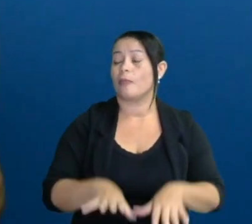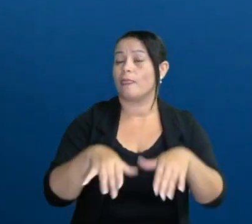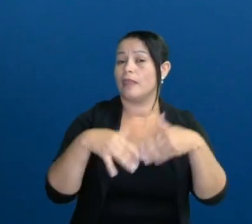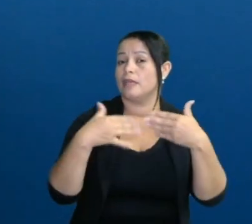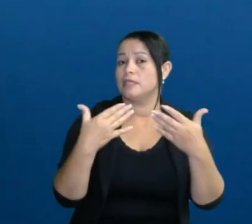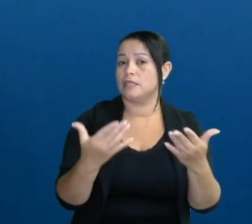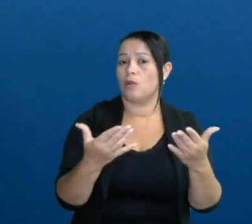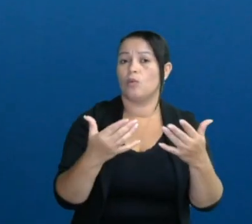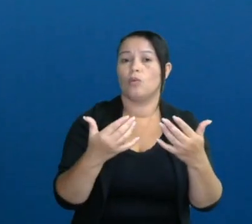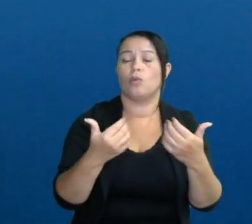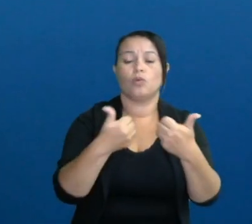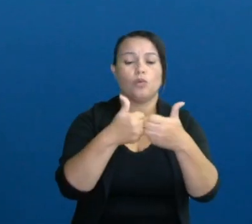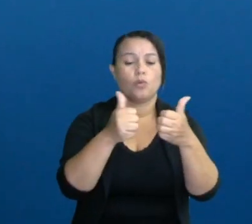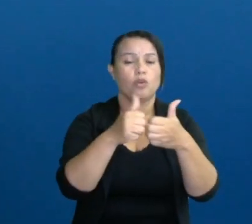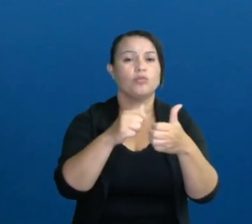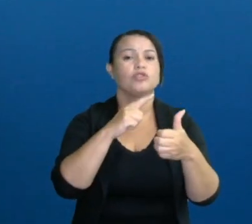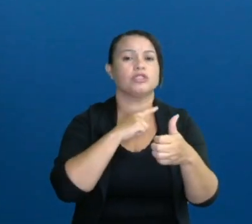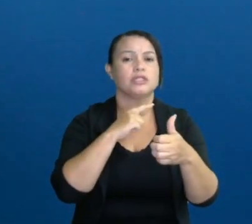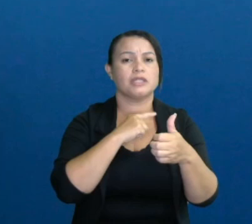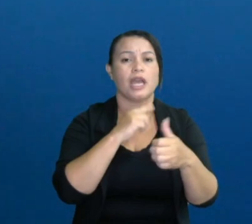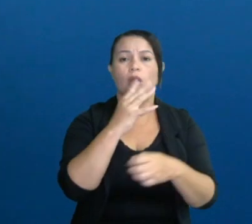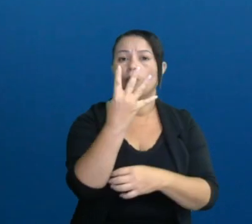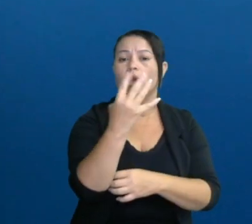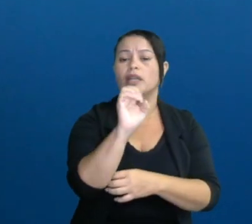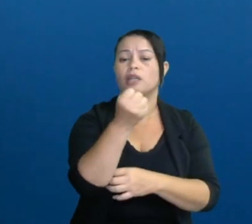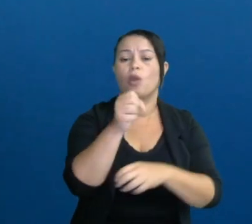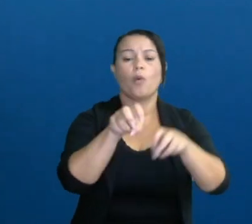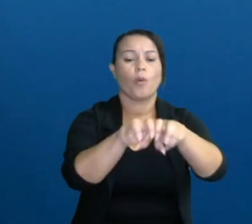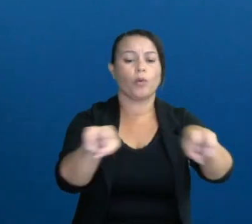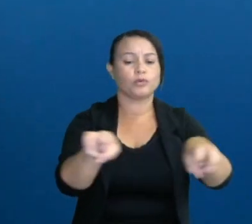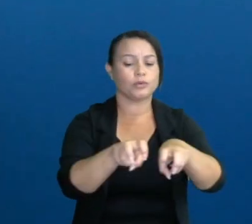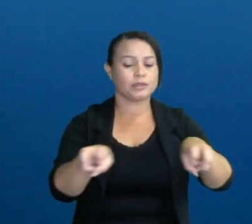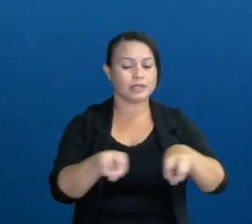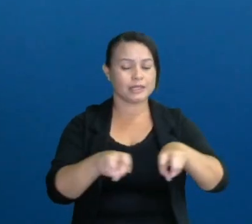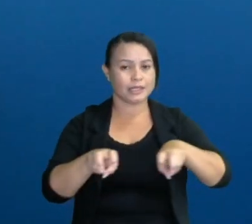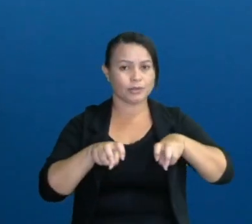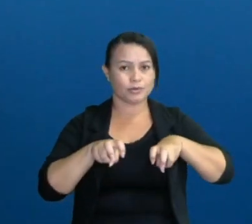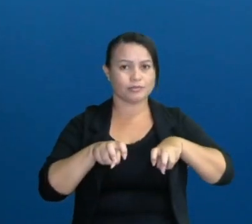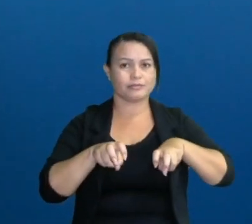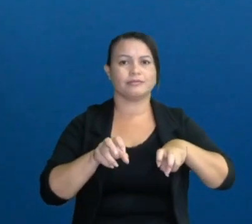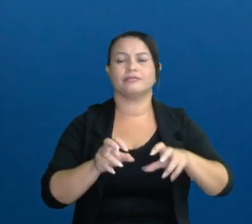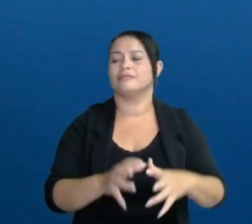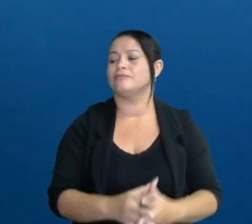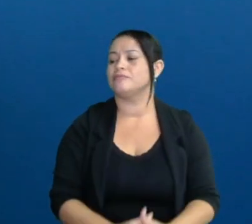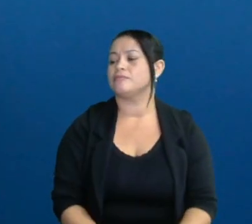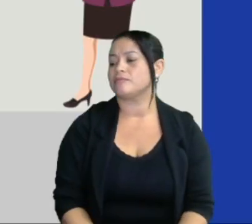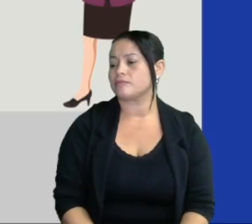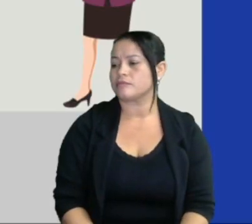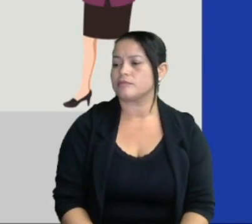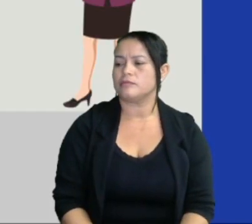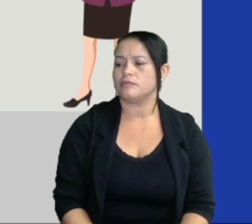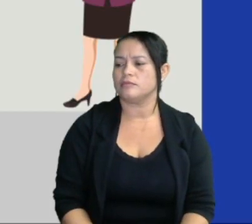Então, no ônibus há 48 assentos.